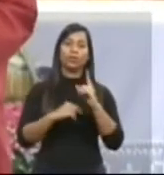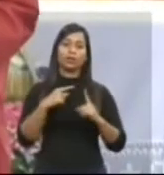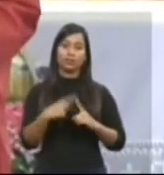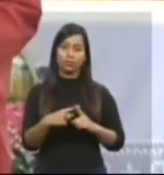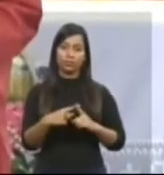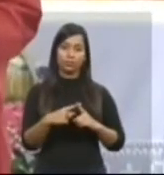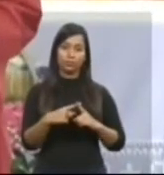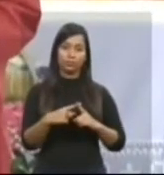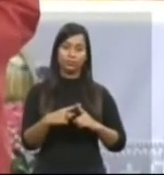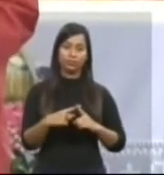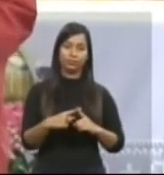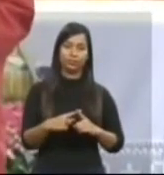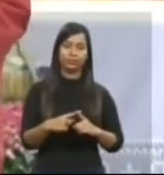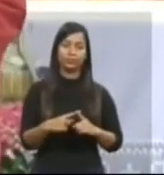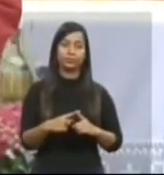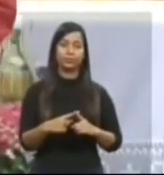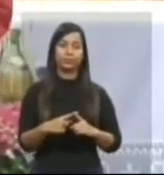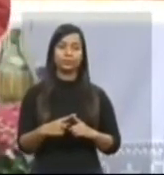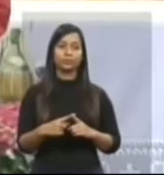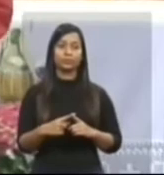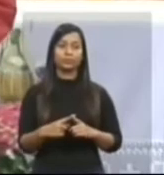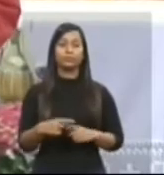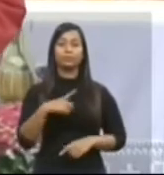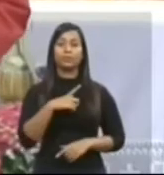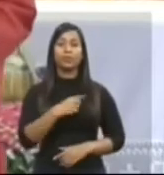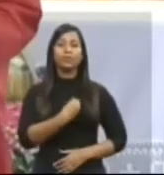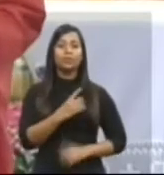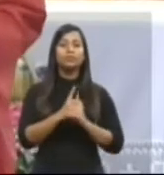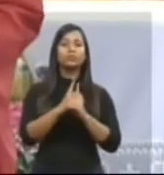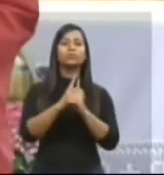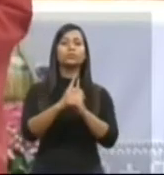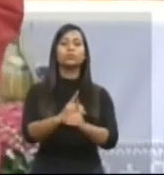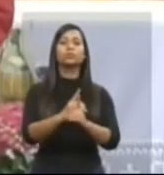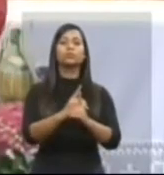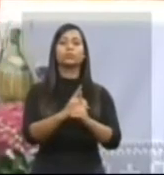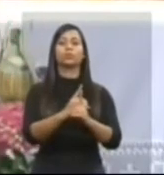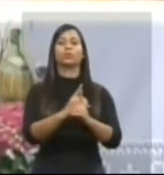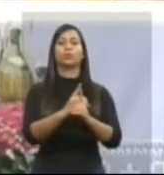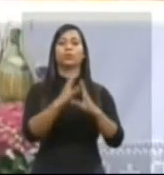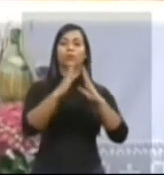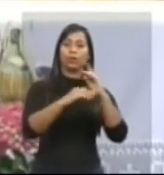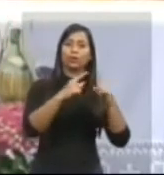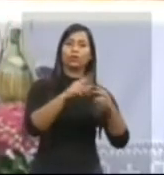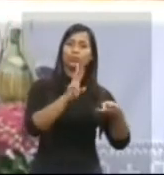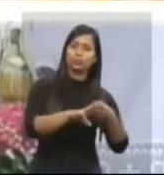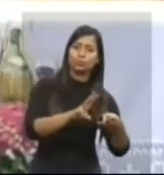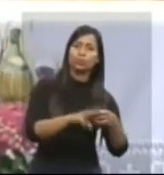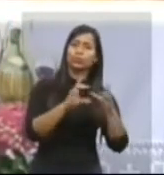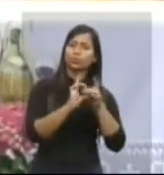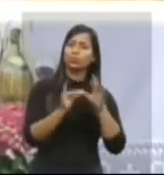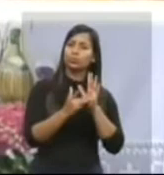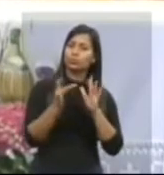Igreja, como estava o discípulo no cenáculo, juntamente com Jesus